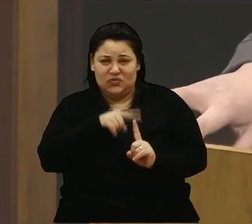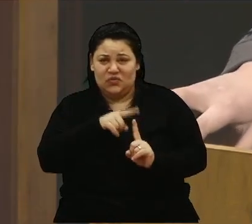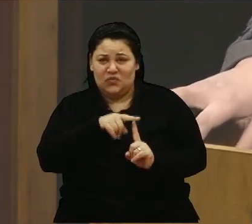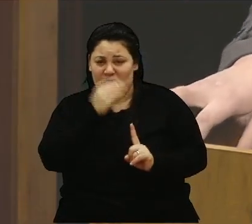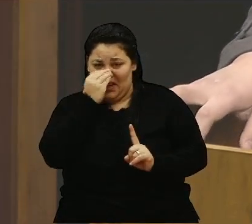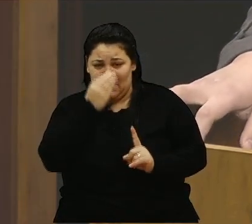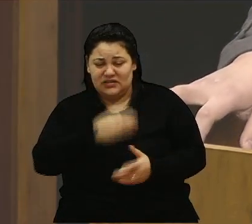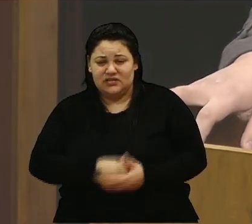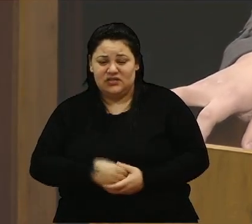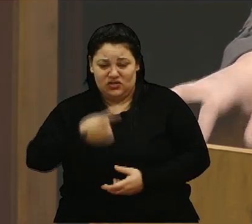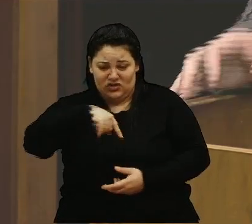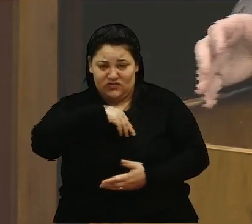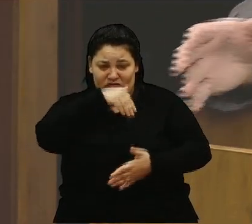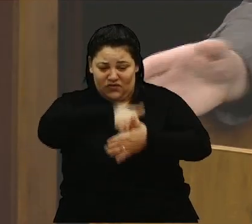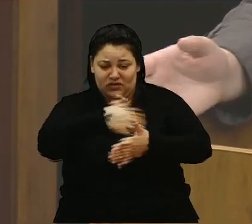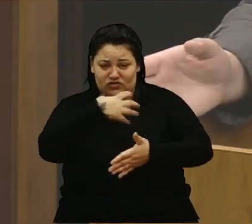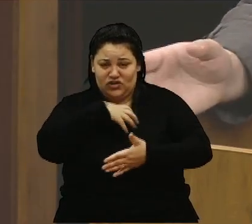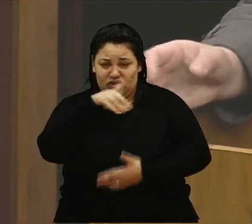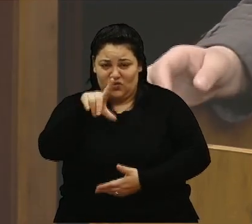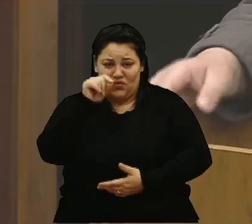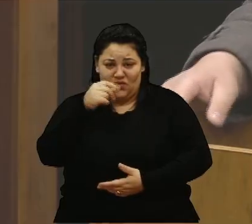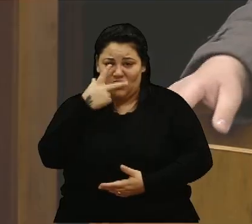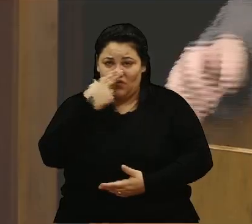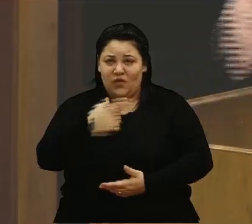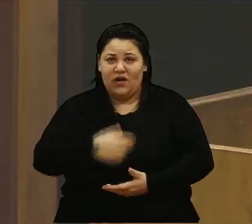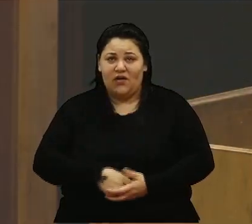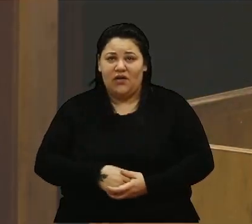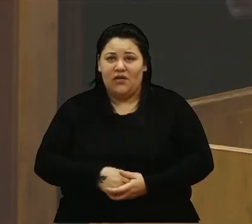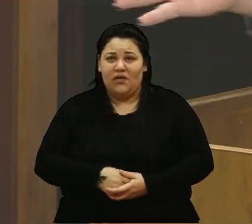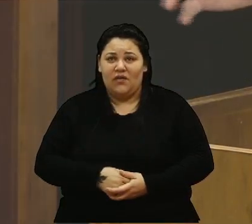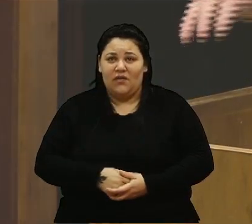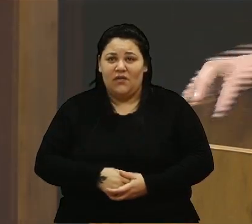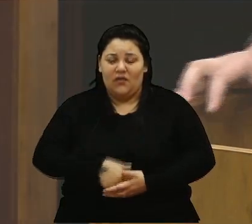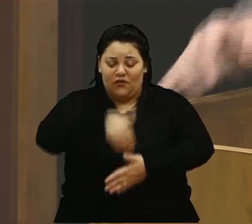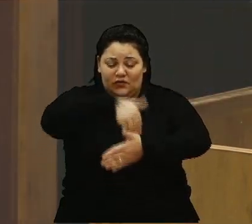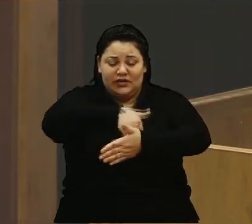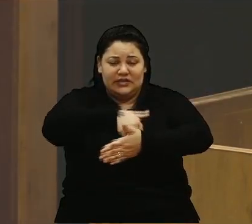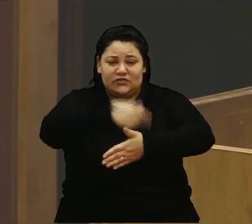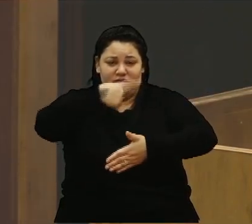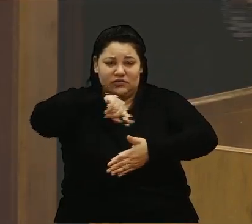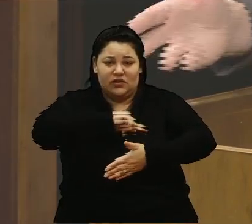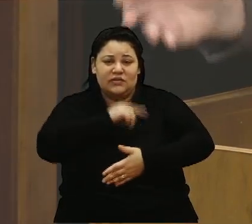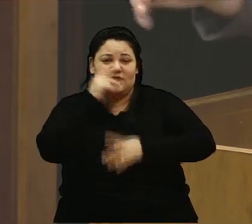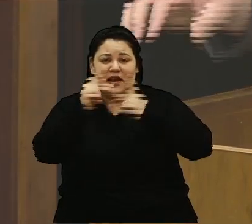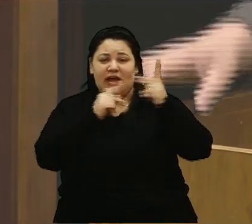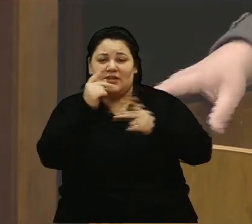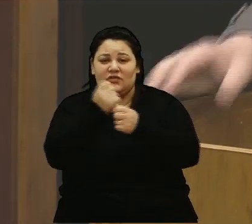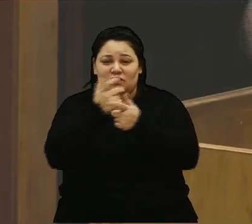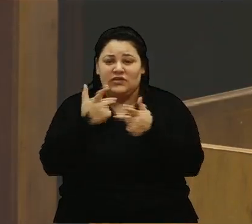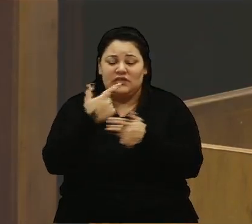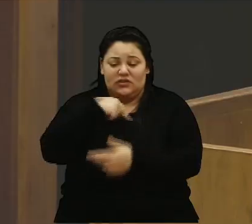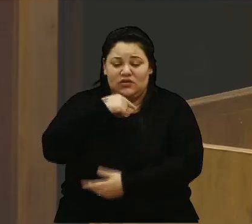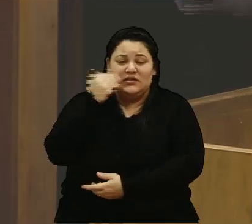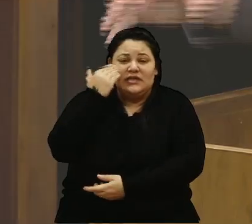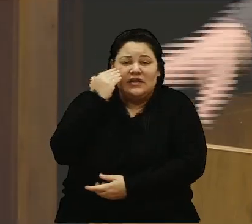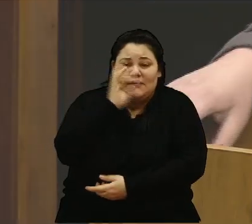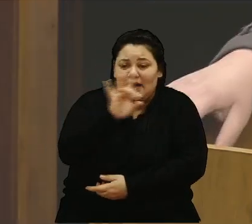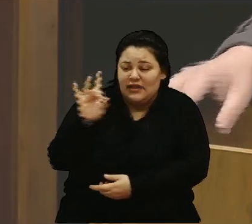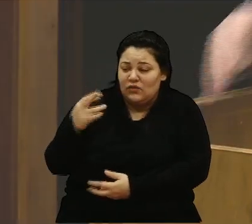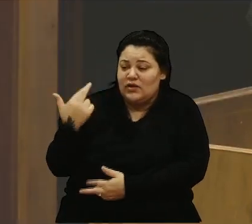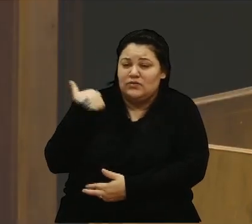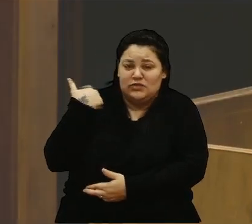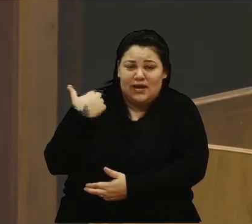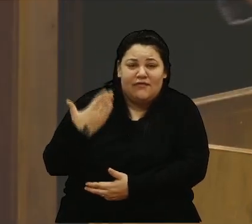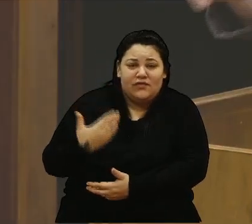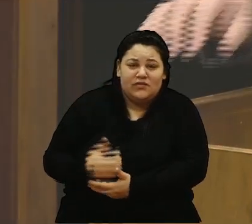maneira igual? Nós não fomos eleitos pela mesma urna, não recebemos voto para falar aquilo que nós bem entendemos e cada um seja responsabilizado na